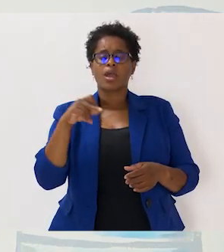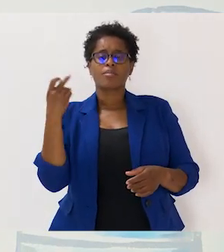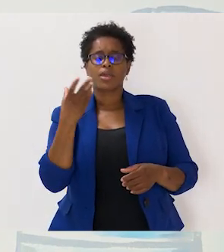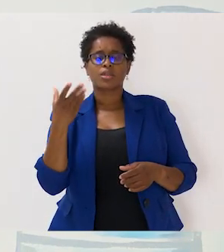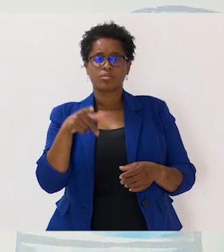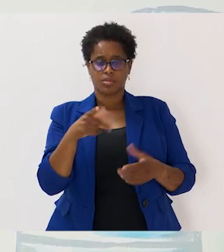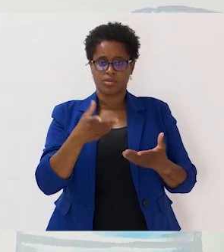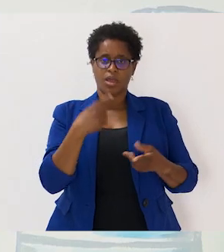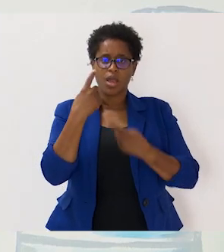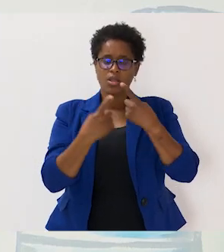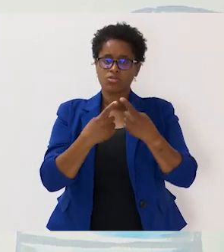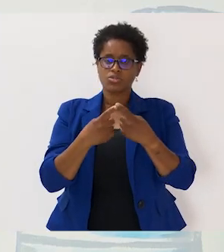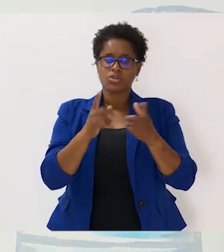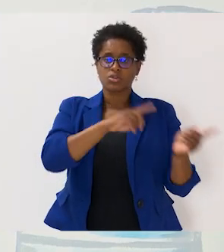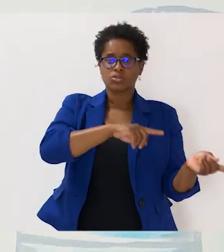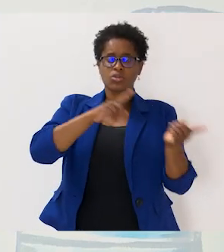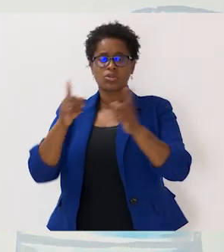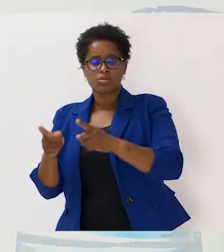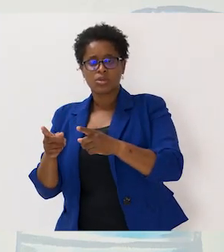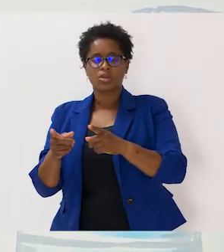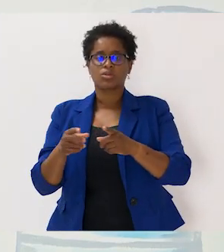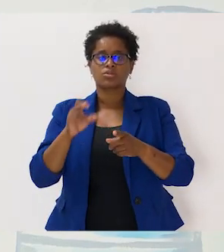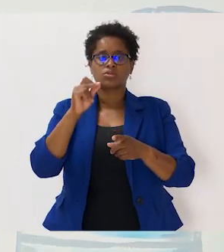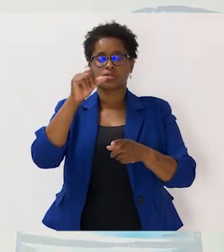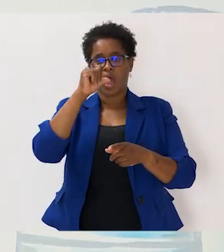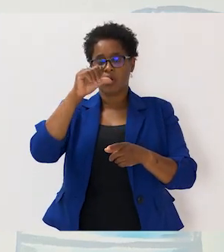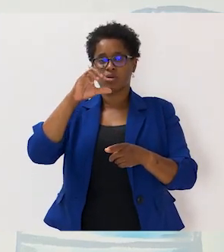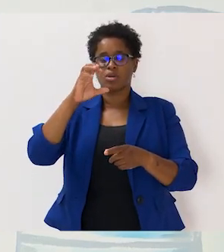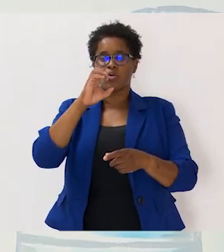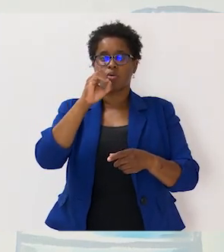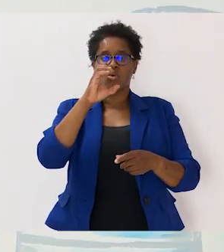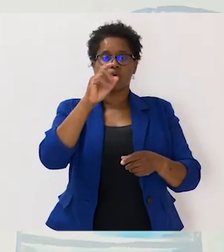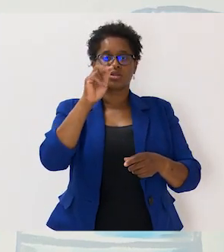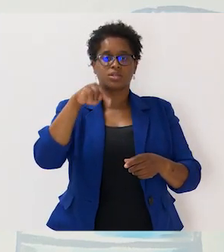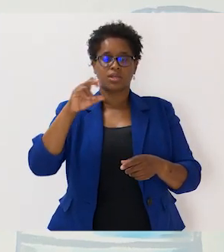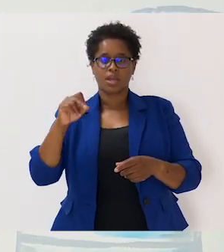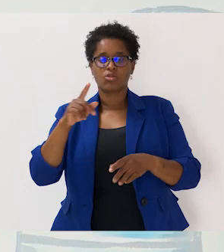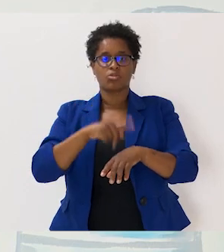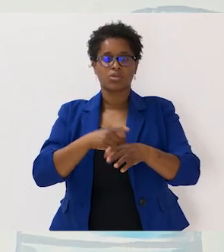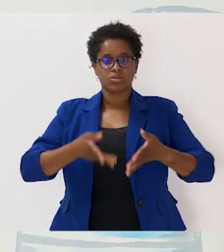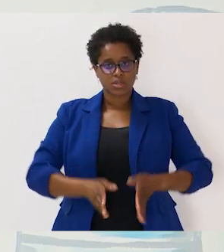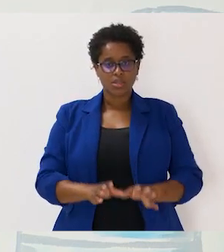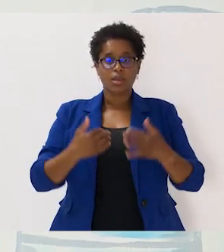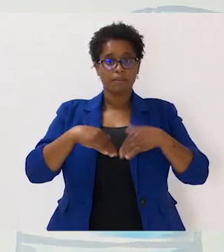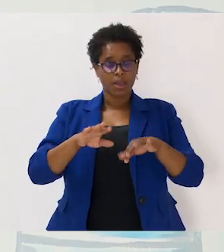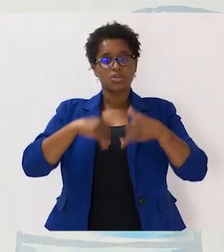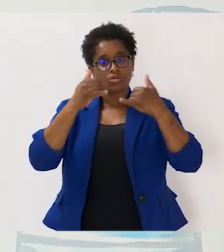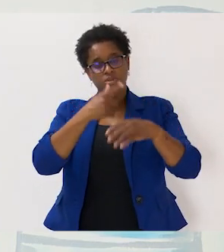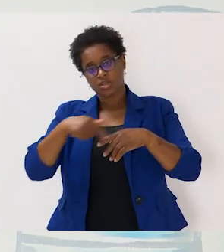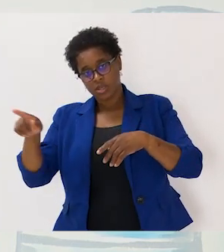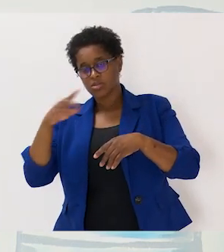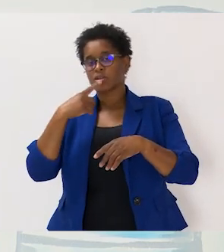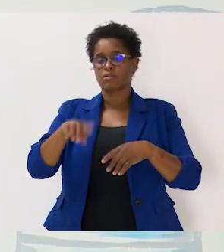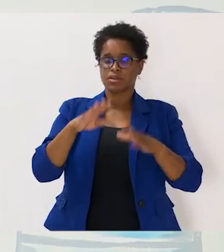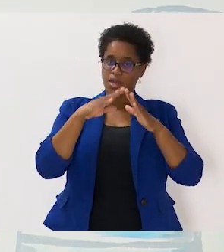que migram dos oceanos, entram nos rios no momento da reprodução, para a reprodução, mas depois regressam novamente ao seu